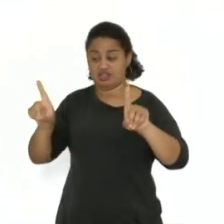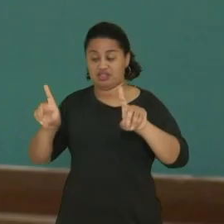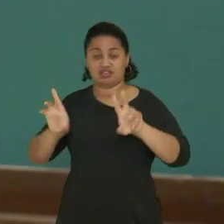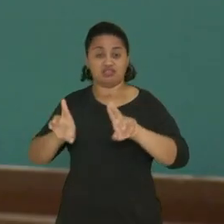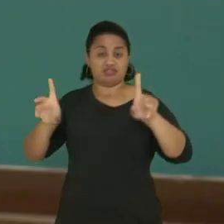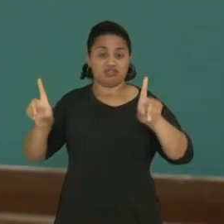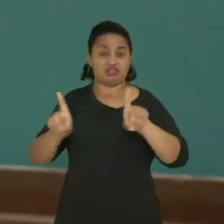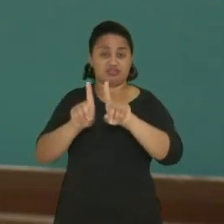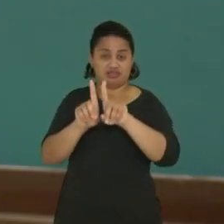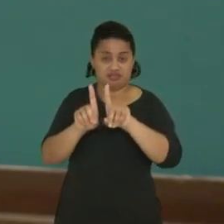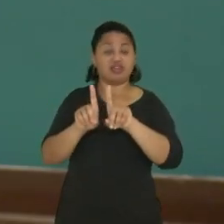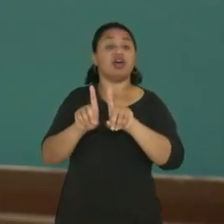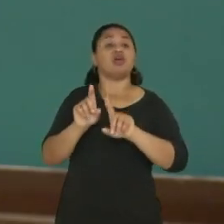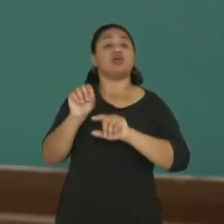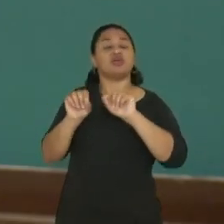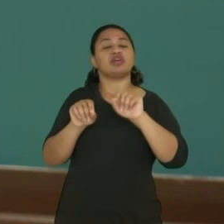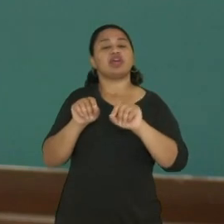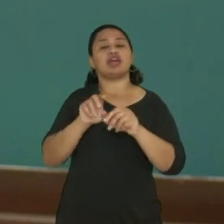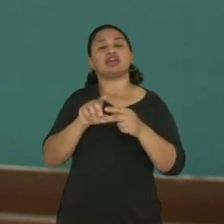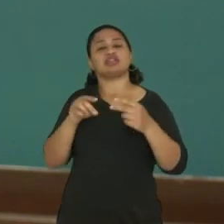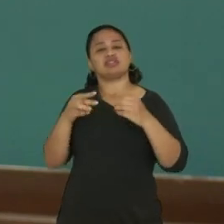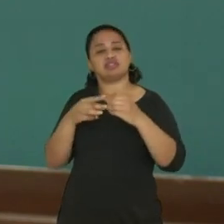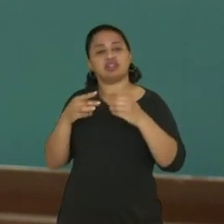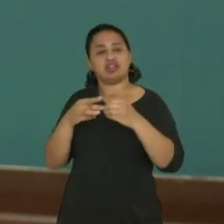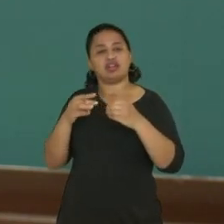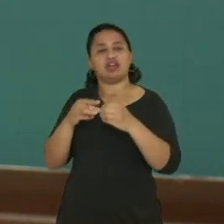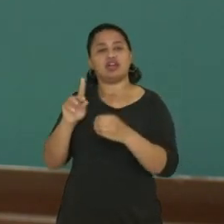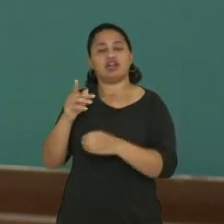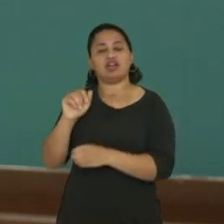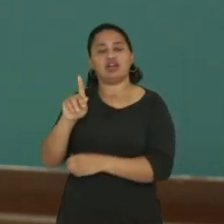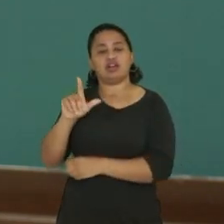De haploides. Eu tenho certeza que você acertou.